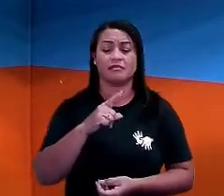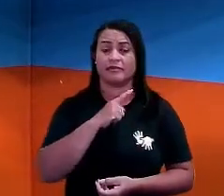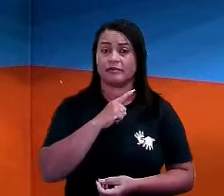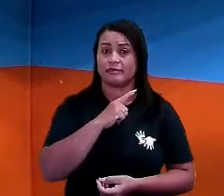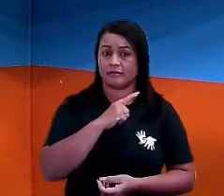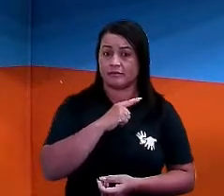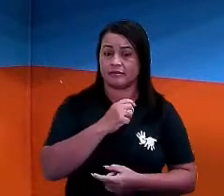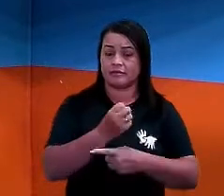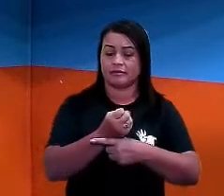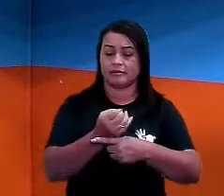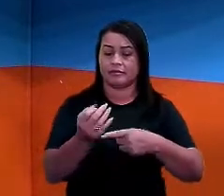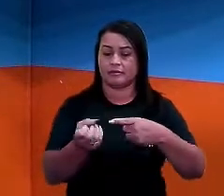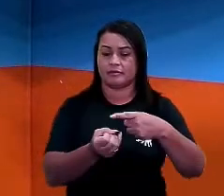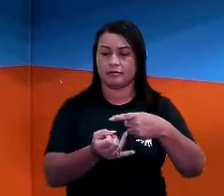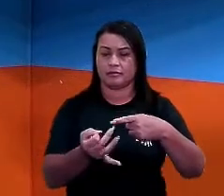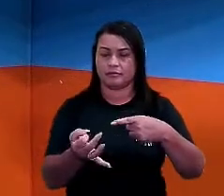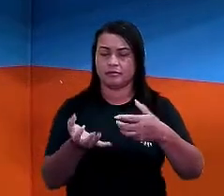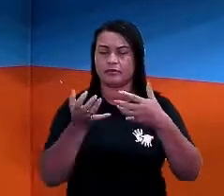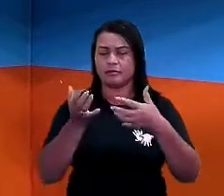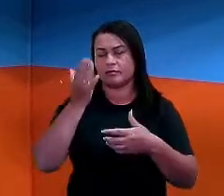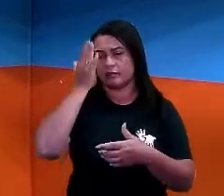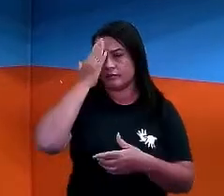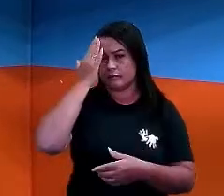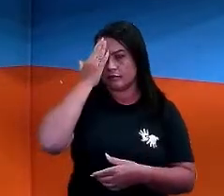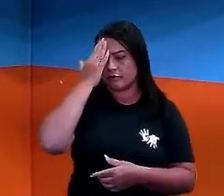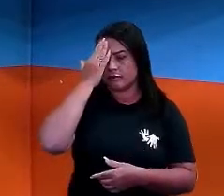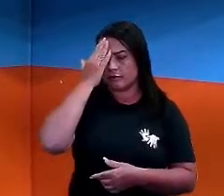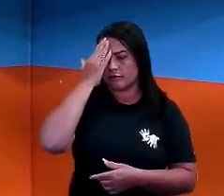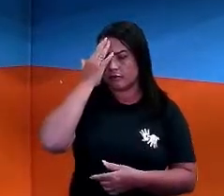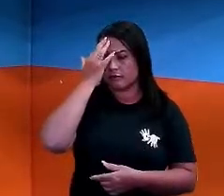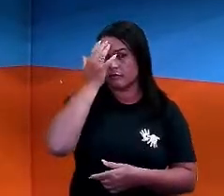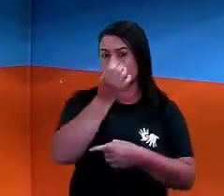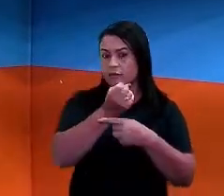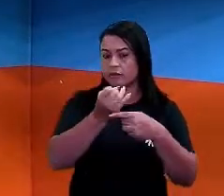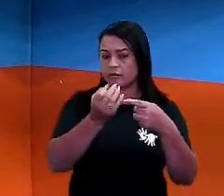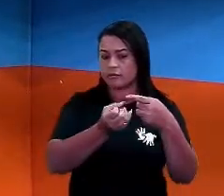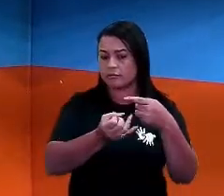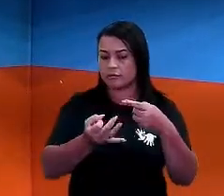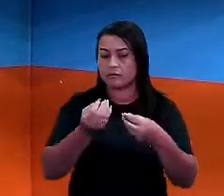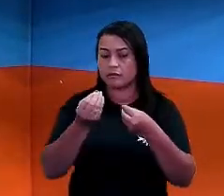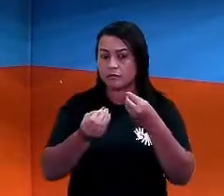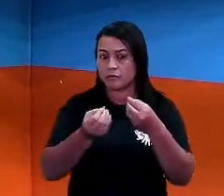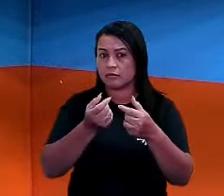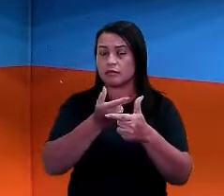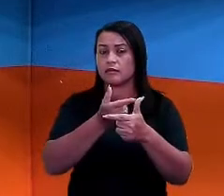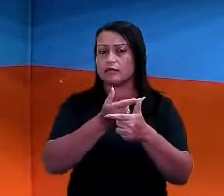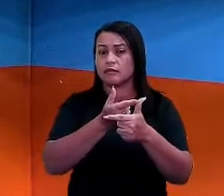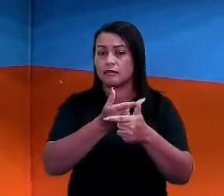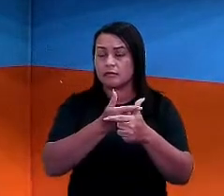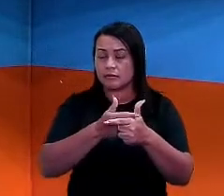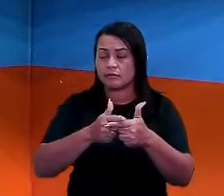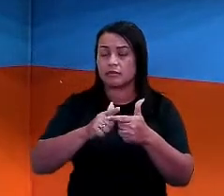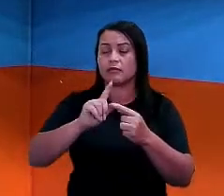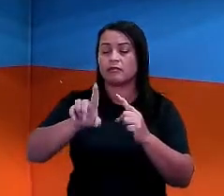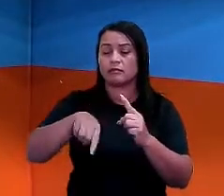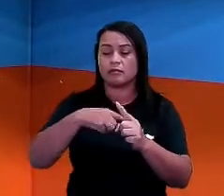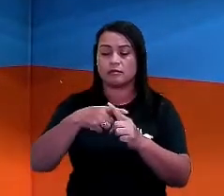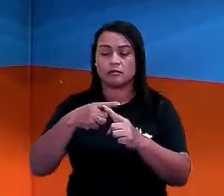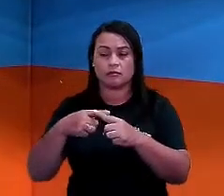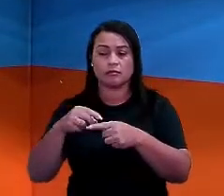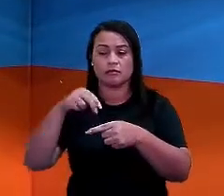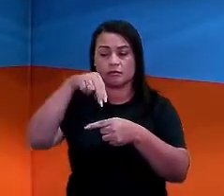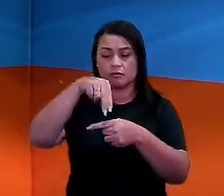uma fração e queremos descobrir uma fração equivalente a ela, multiplicamos ou dividimos o numerador e o